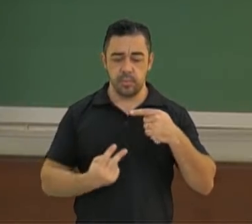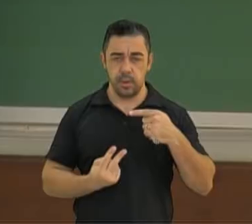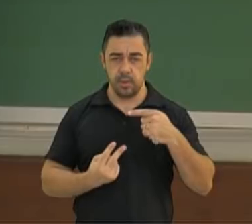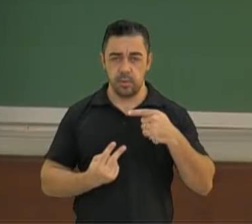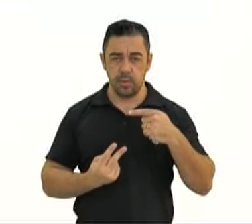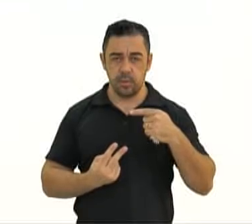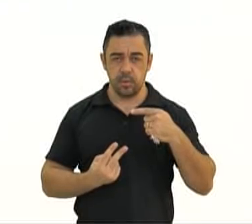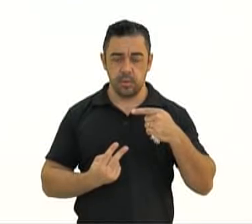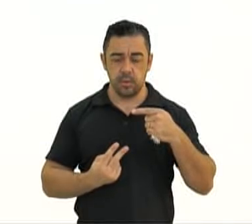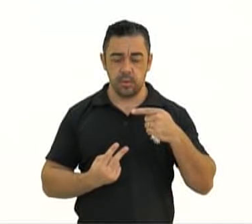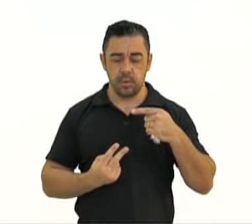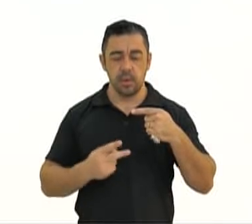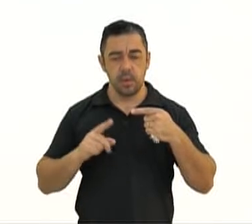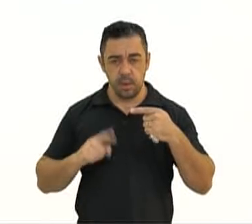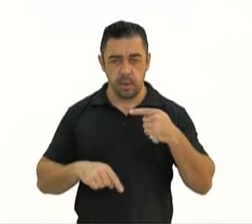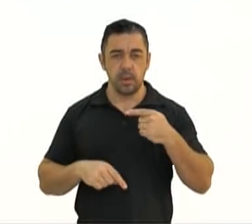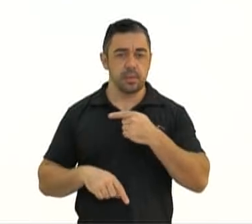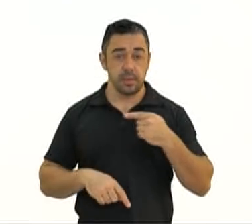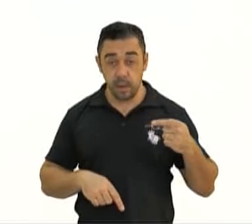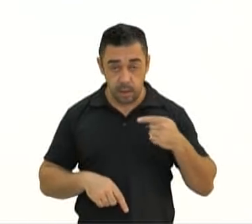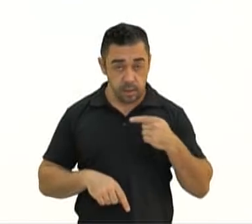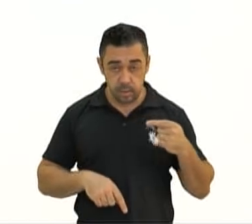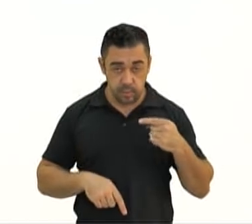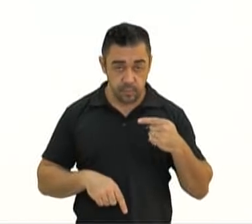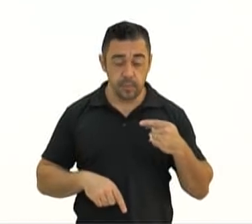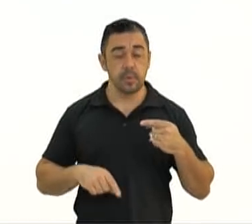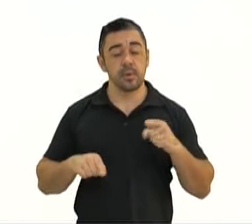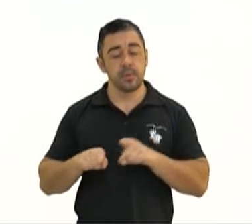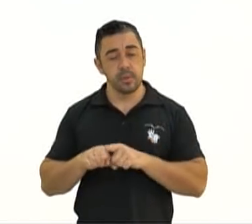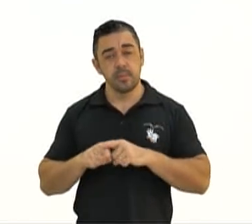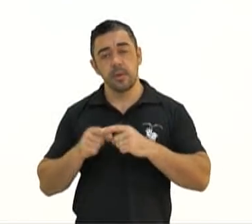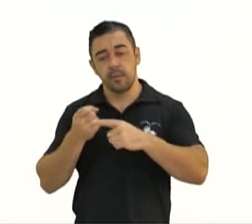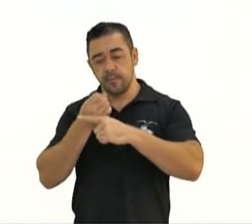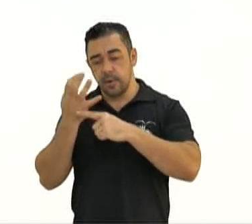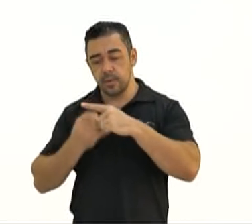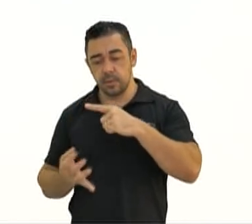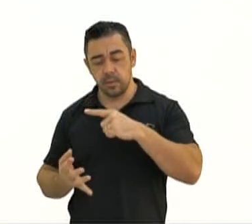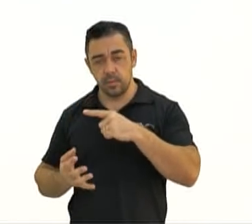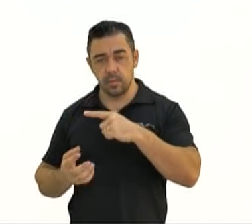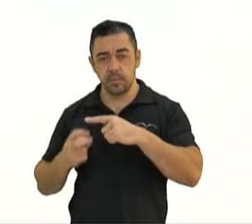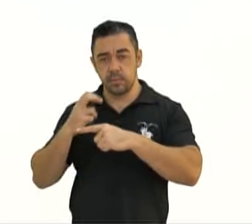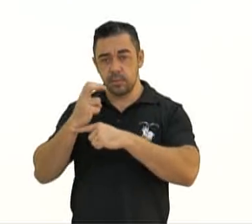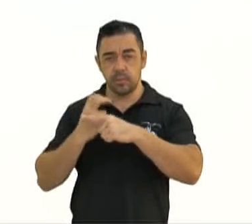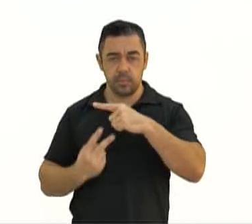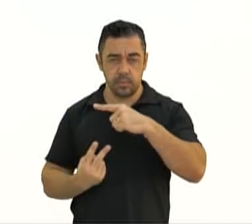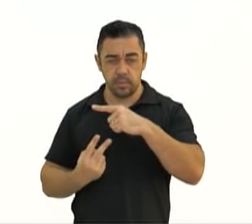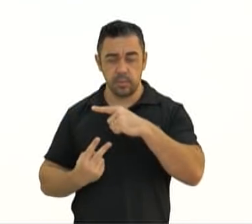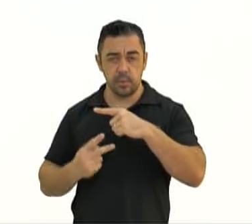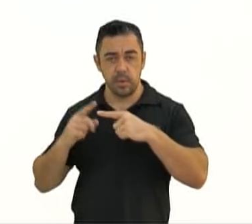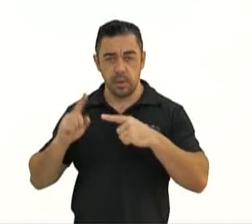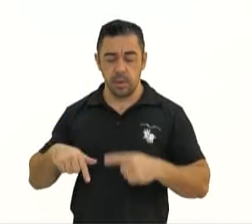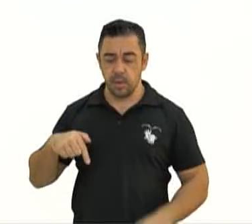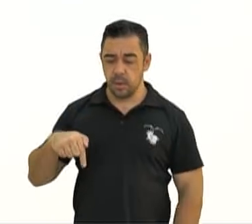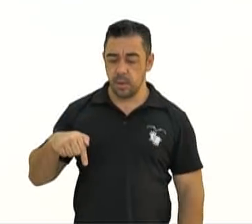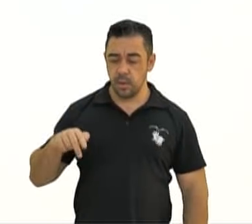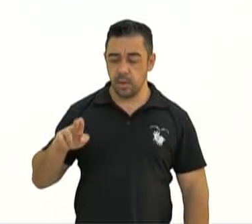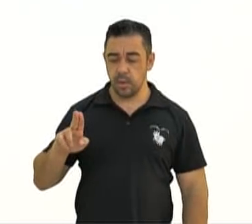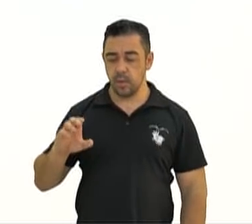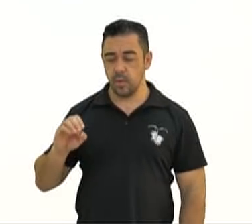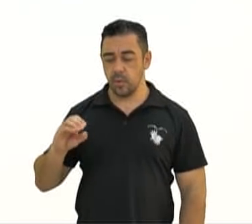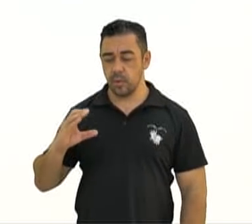é negativo e, ao mesmo tempo, ele está sendo representado como um quociente de dois números.